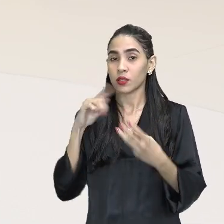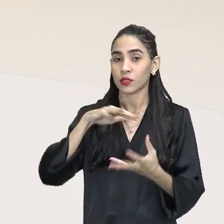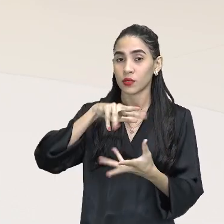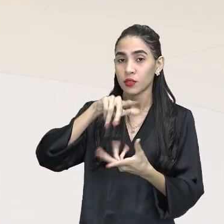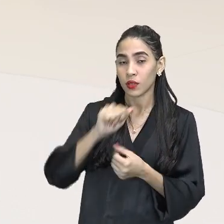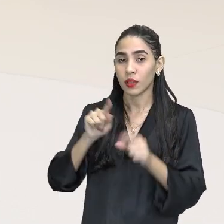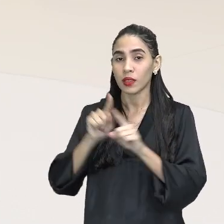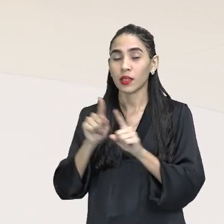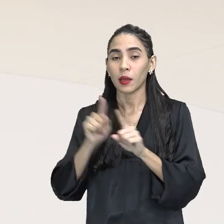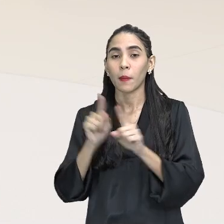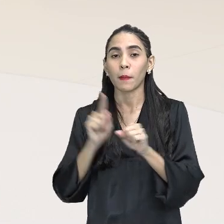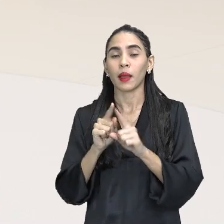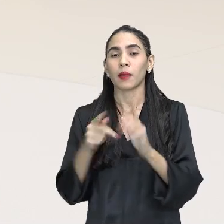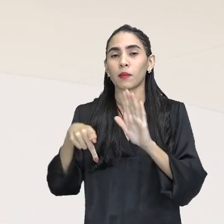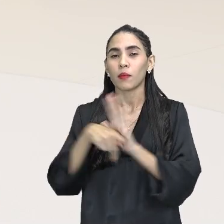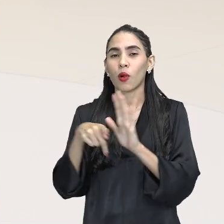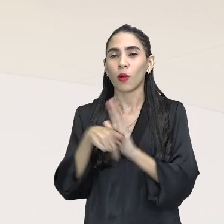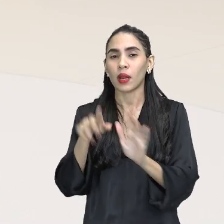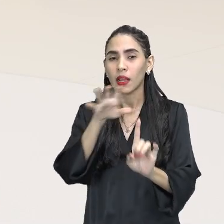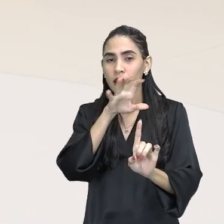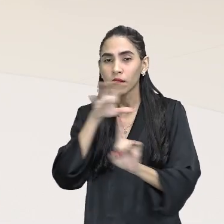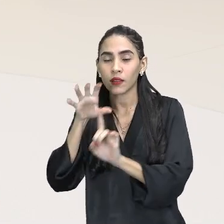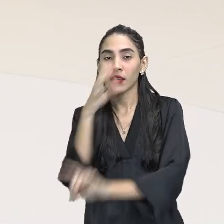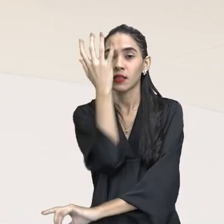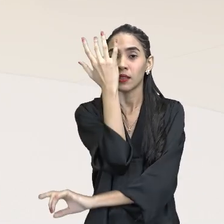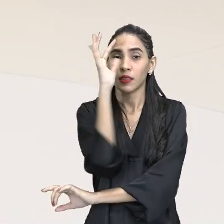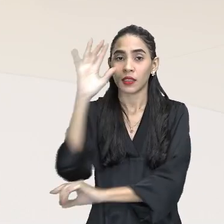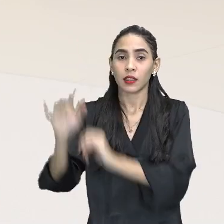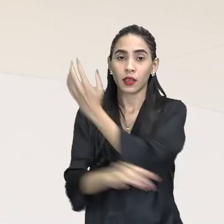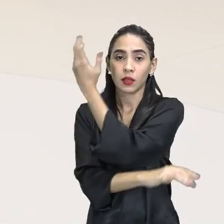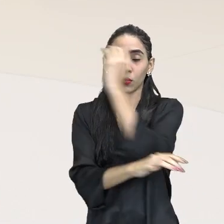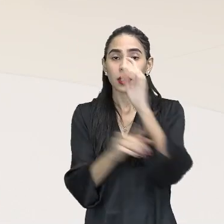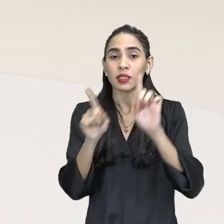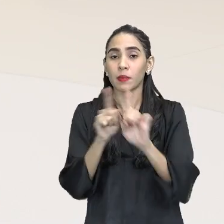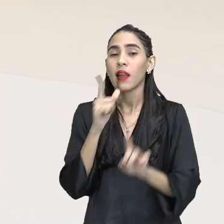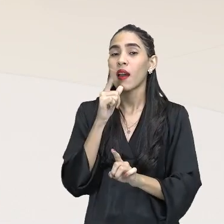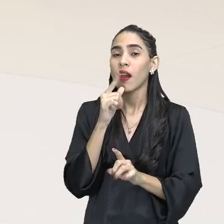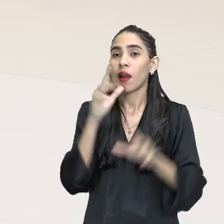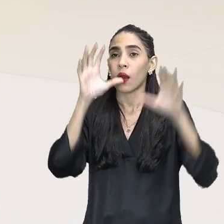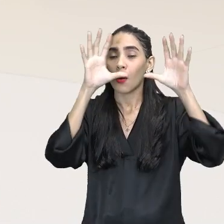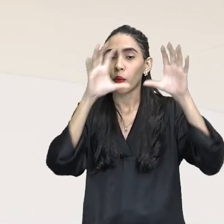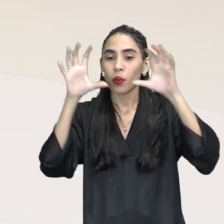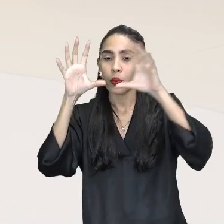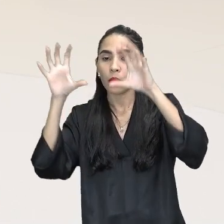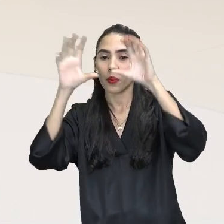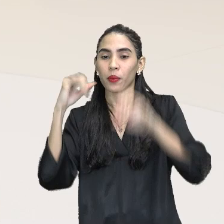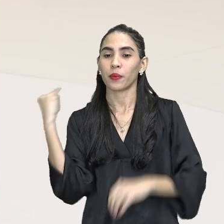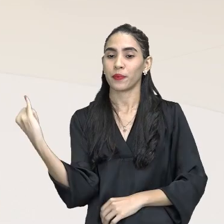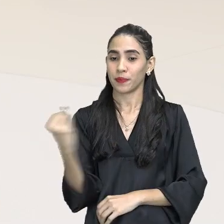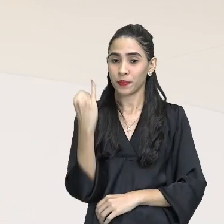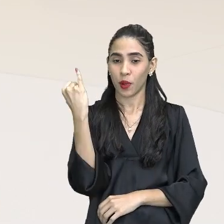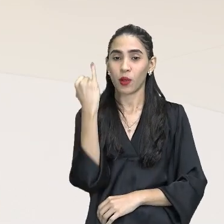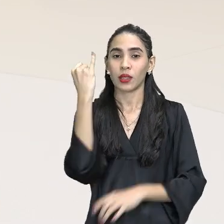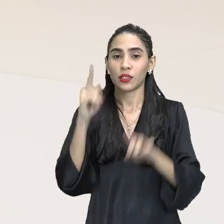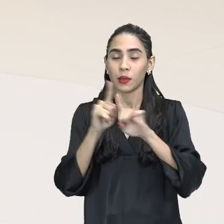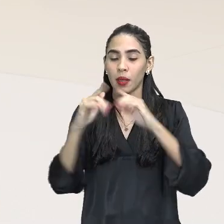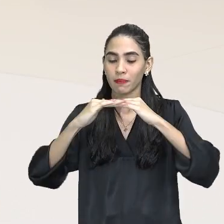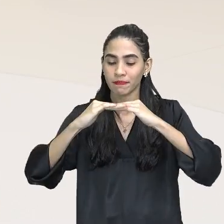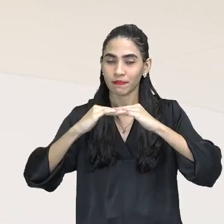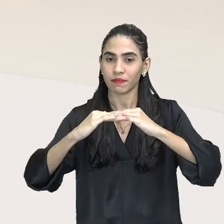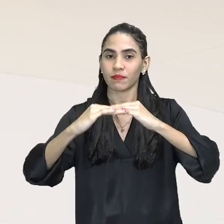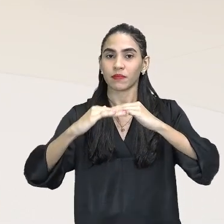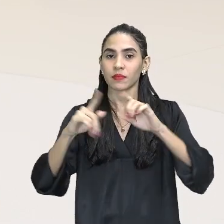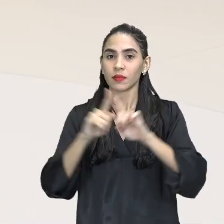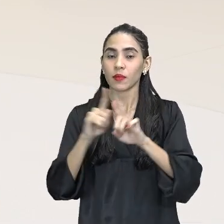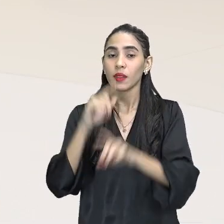aí os fenômenos da natureza, vimos aí os rios voadores, né, professora? Que eles são extremamente importantes para o equilíbrio,